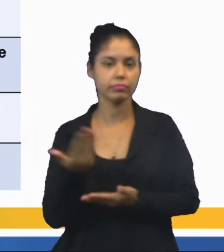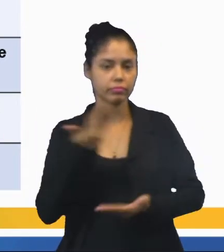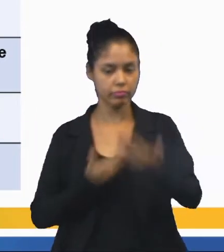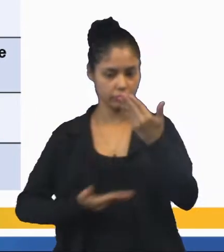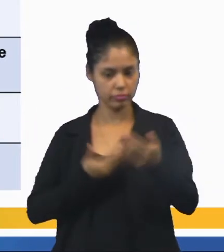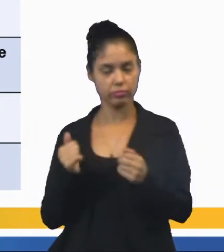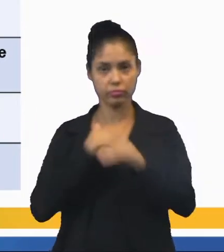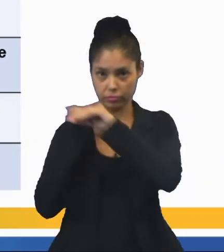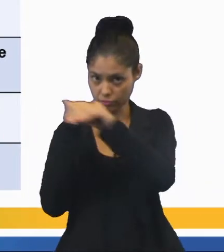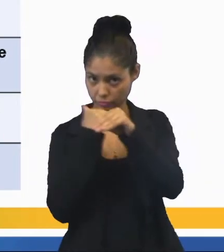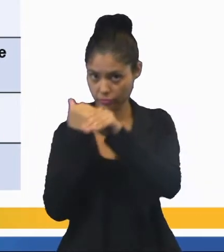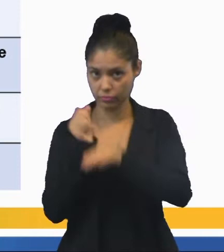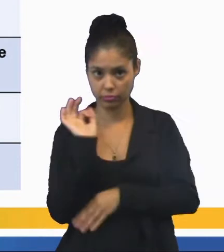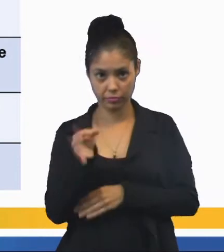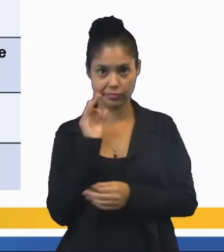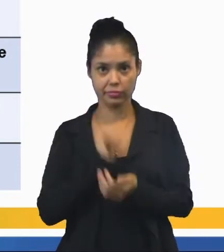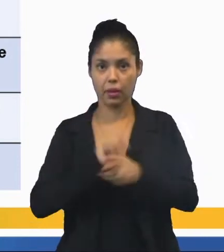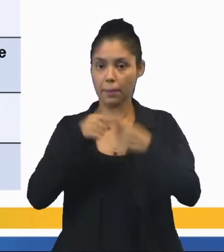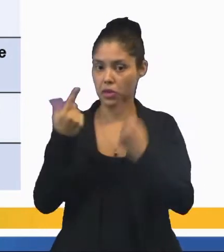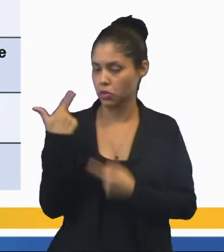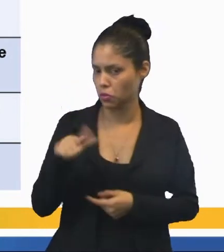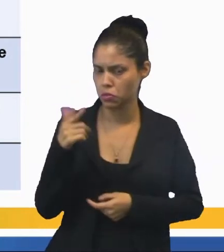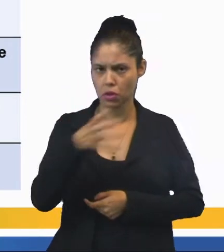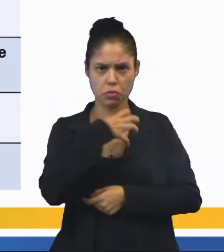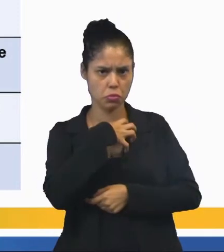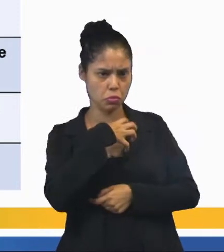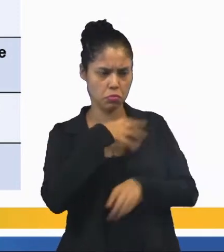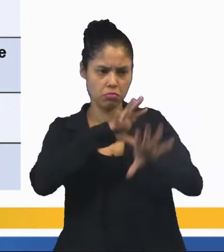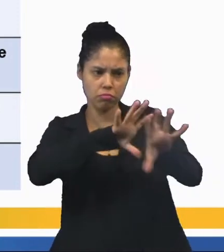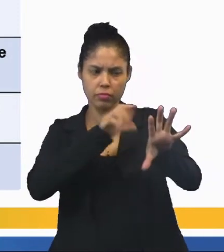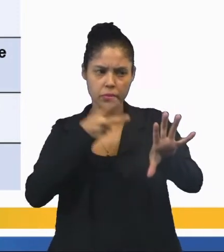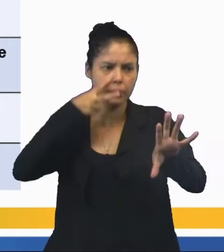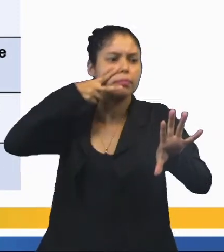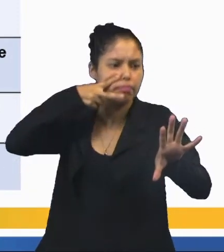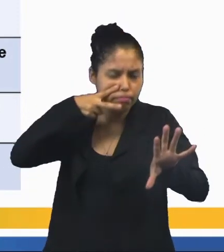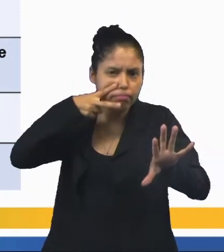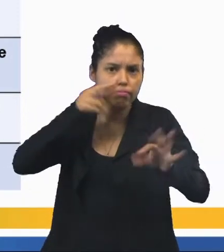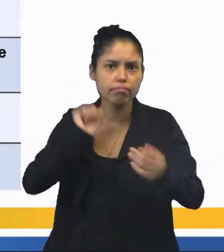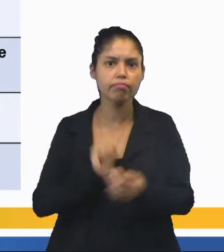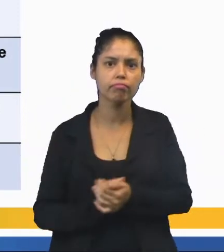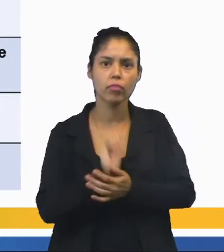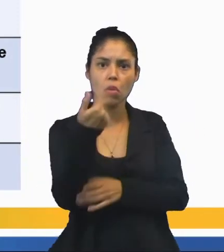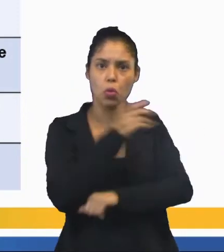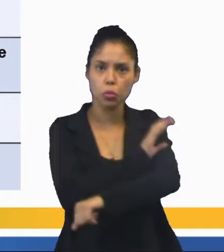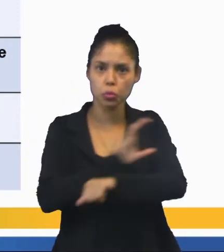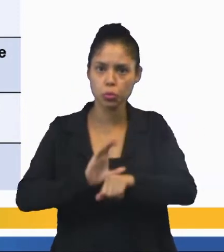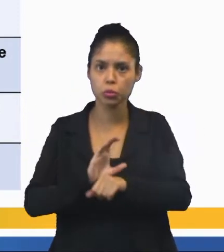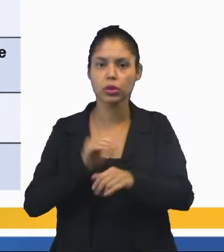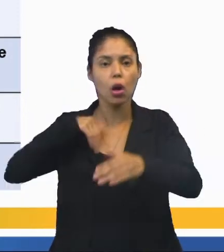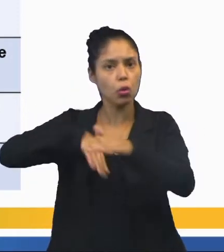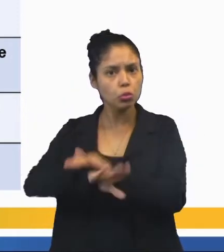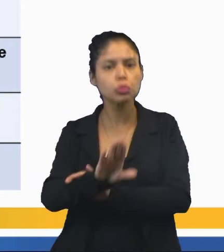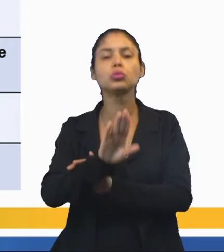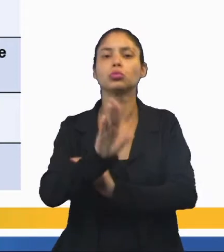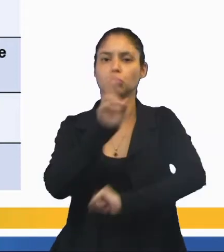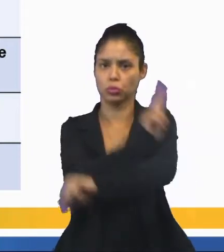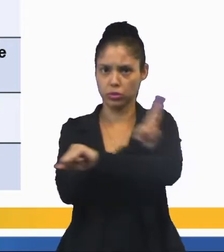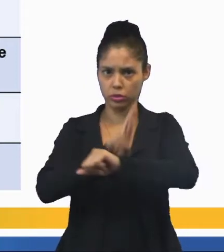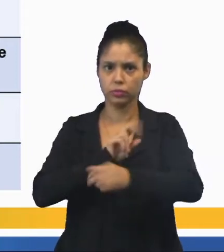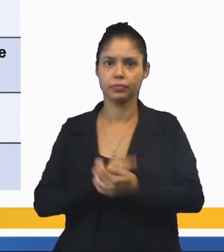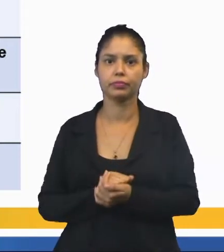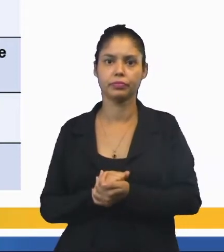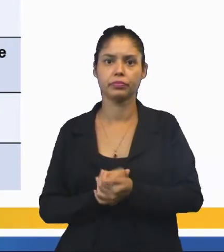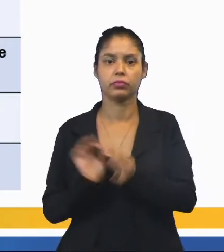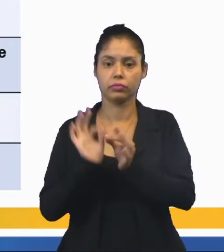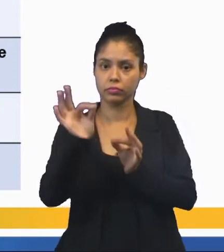de equilíbrio, né? Mas não tem sentido alguém cismar, né, com o costume de uma religião, certo? Na medida em